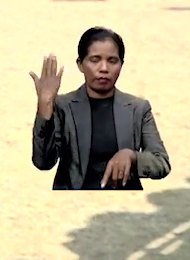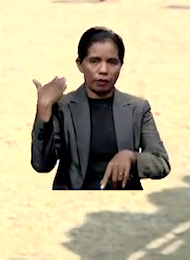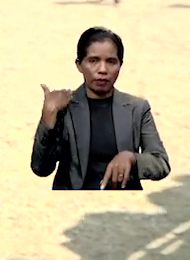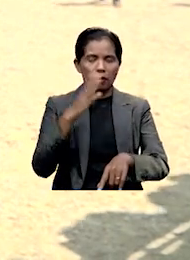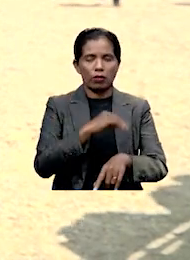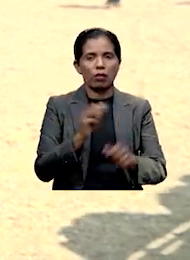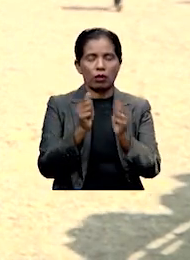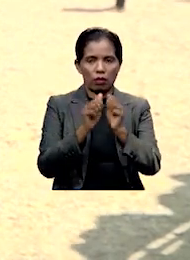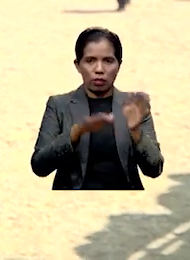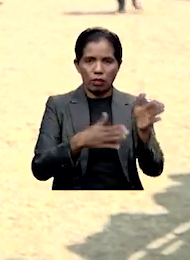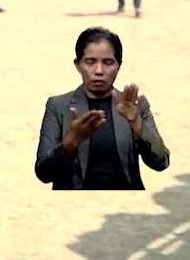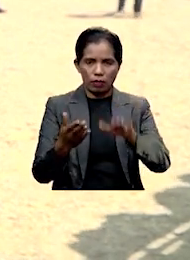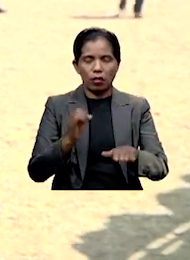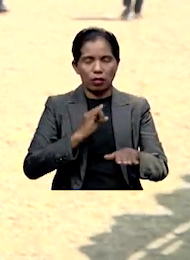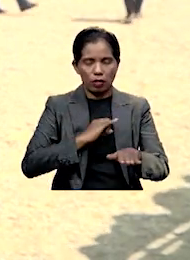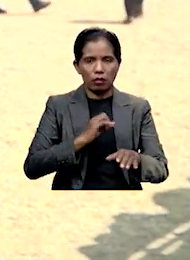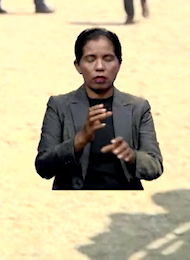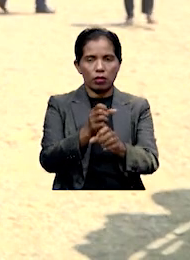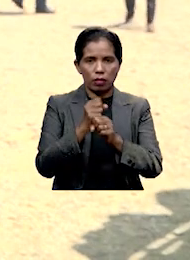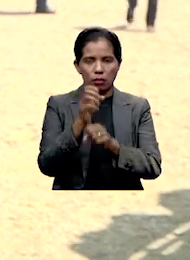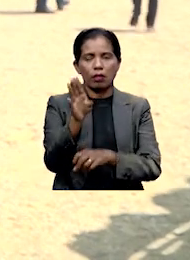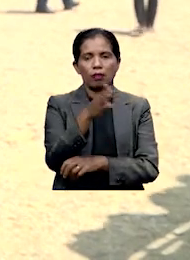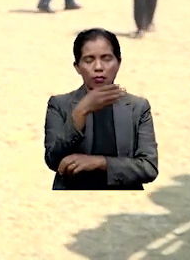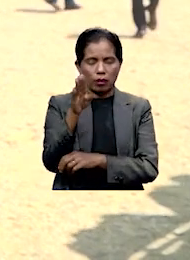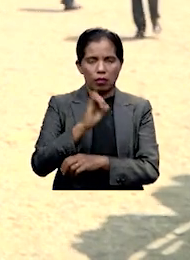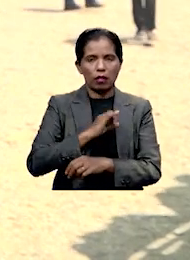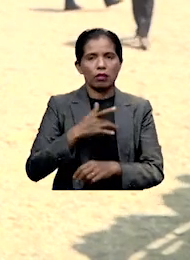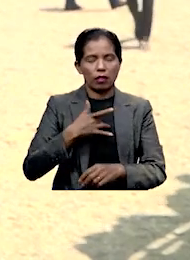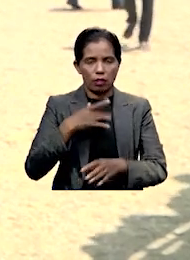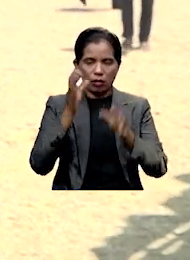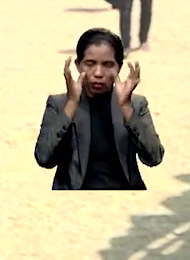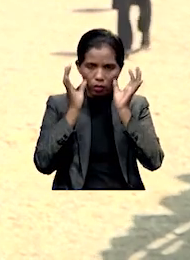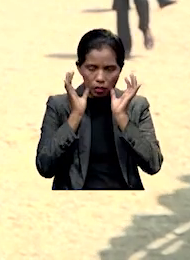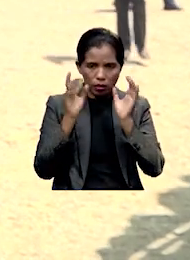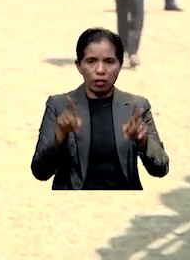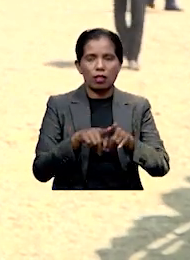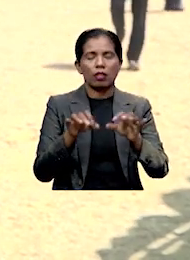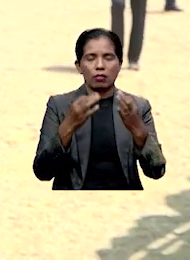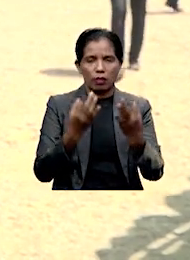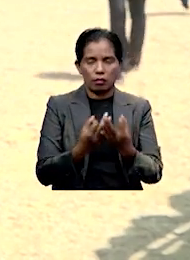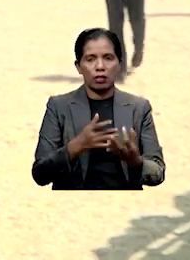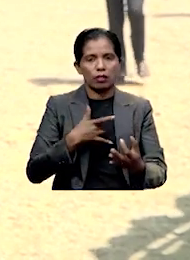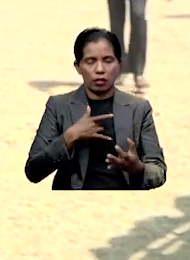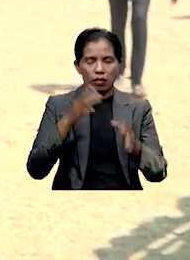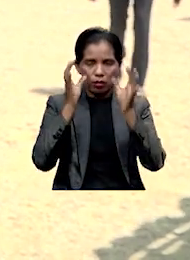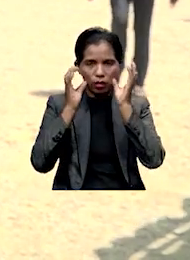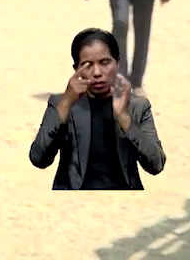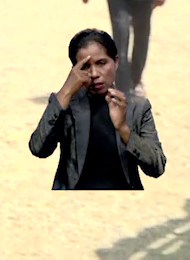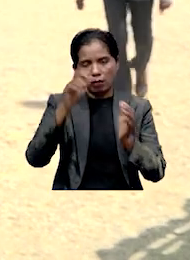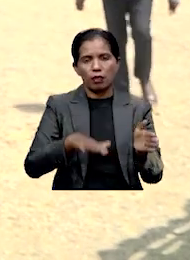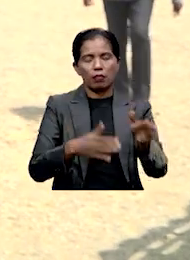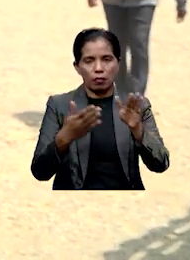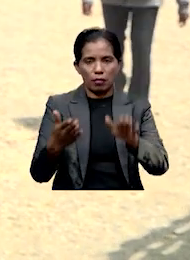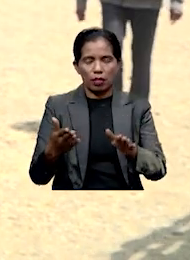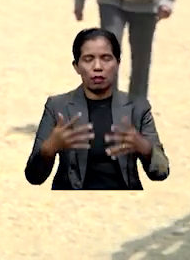honinia mate, quando behira hau simu bandeira, ne triste, triste da katak, nessa família triste, tetebes, tamba ninia mate da ne, mate